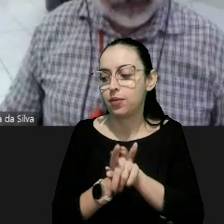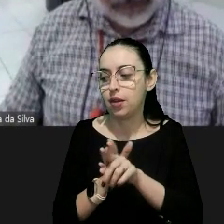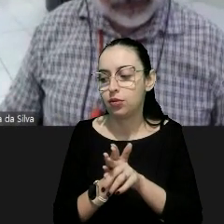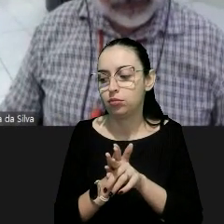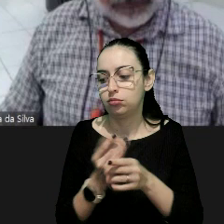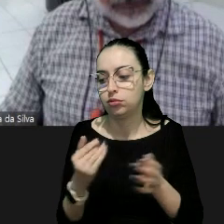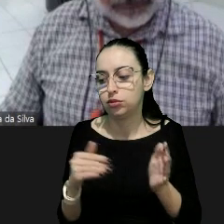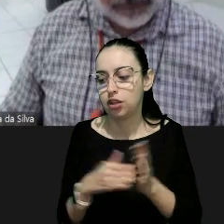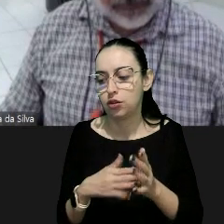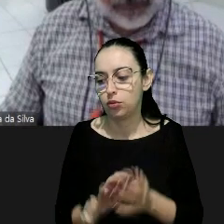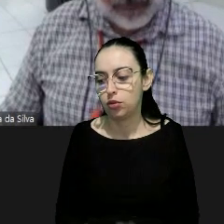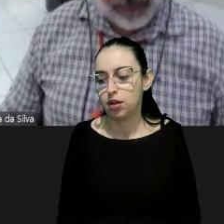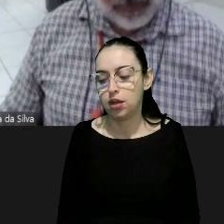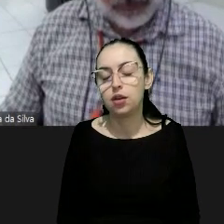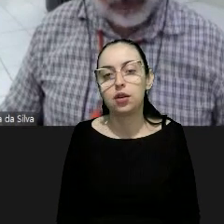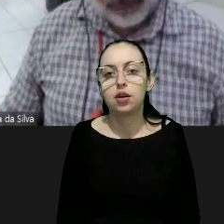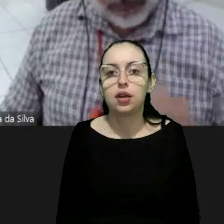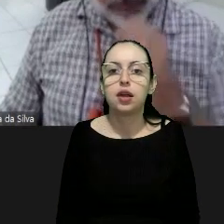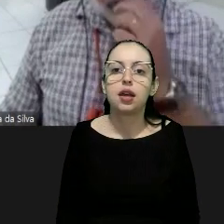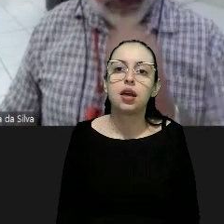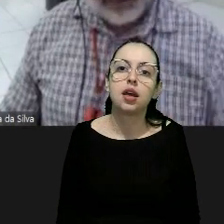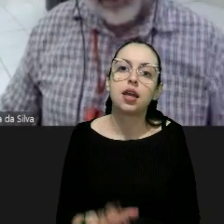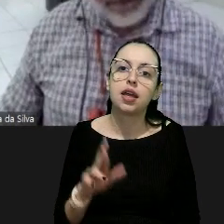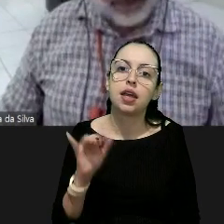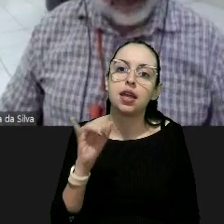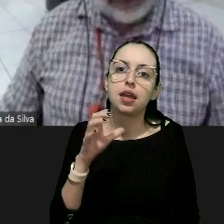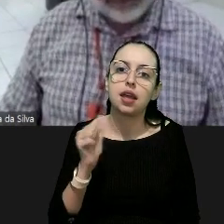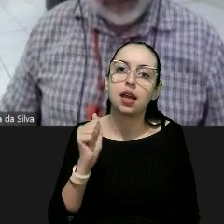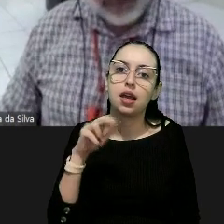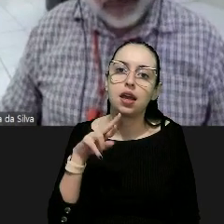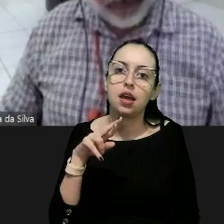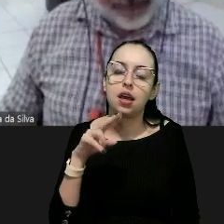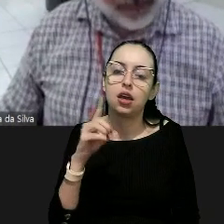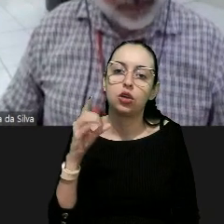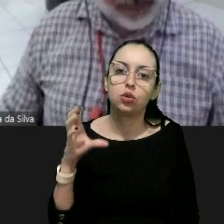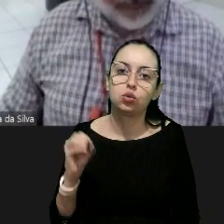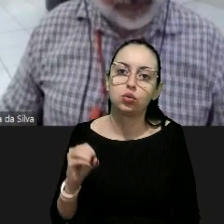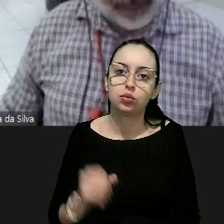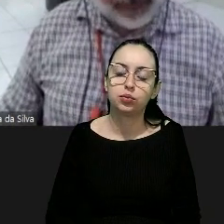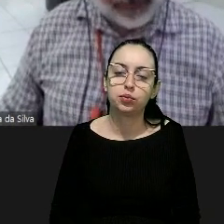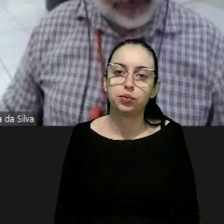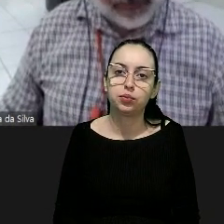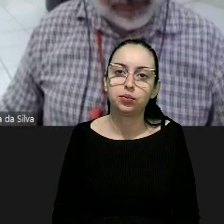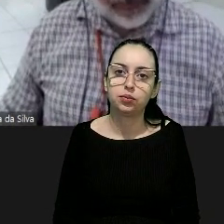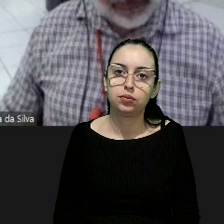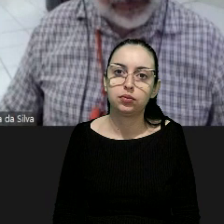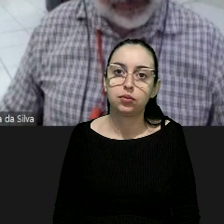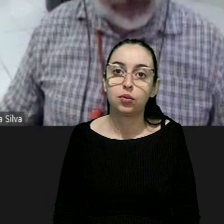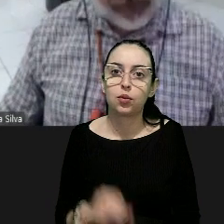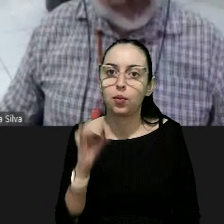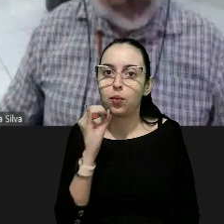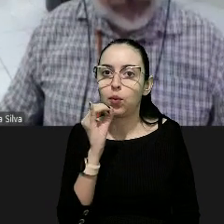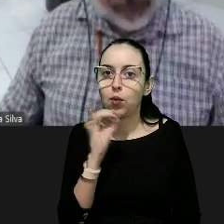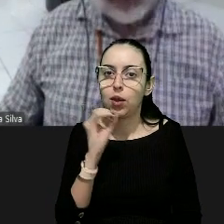tá joia. Miriam, vou abrir para uma última pergunta, que tá o Ricardo Antônio está aqui com a mão levantada.